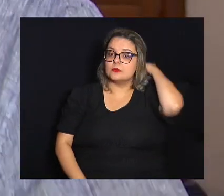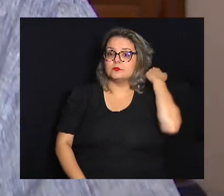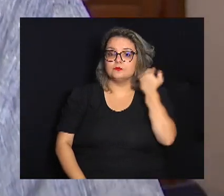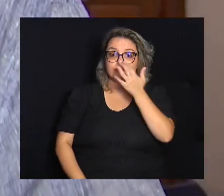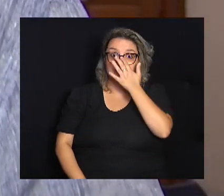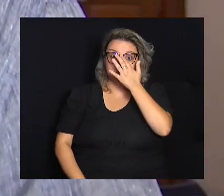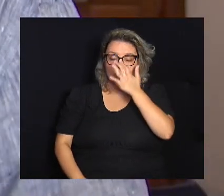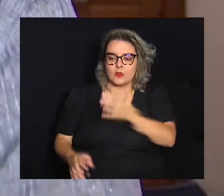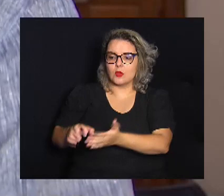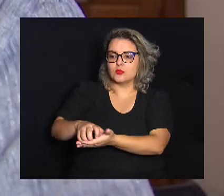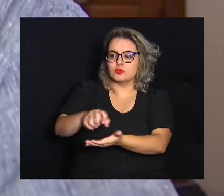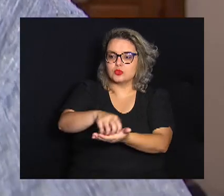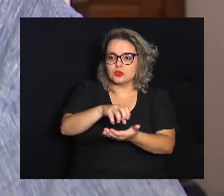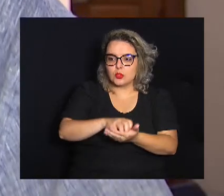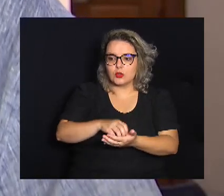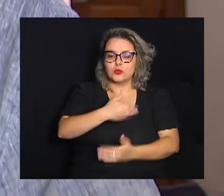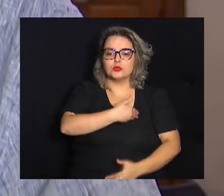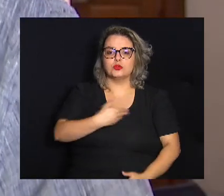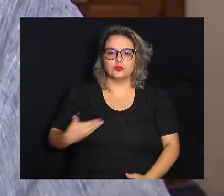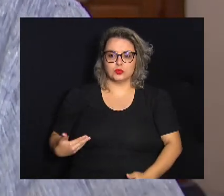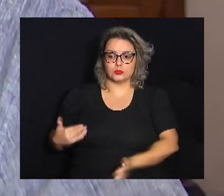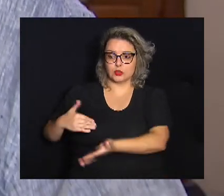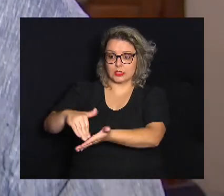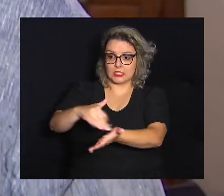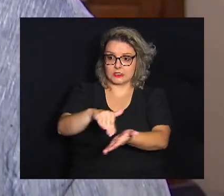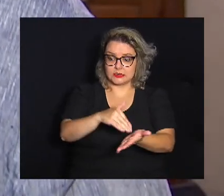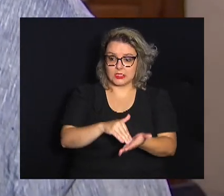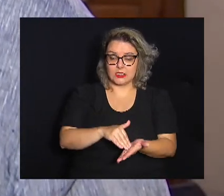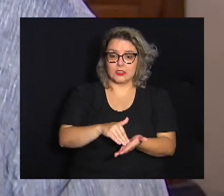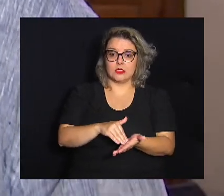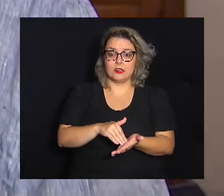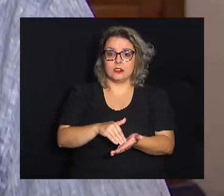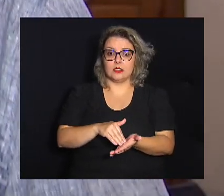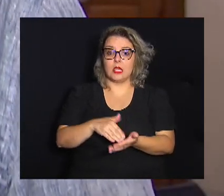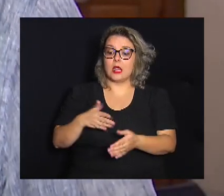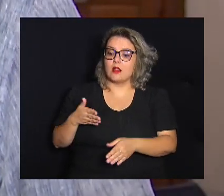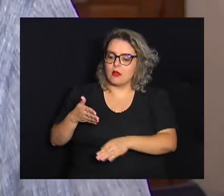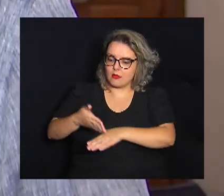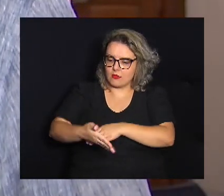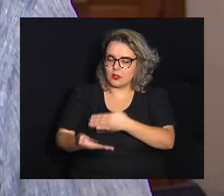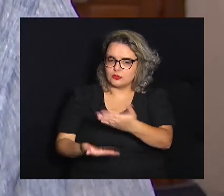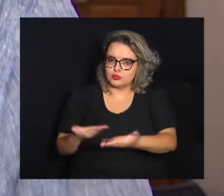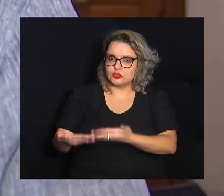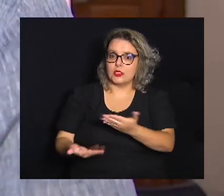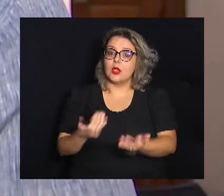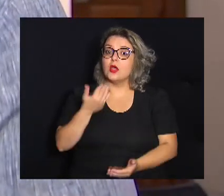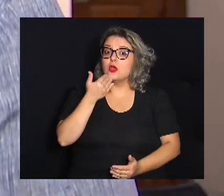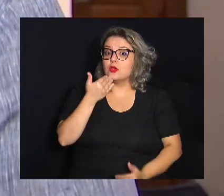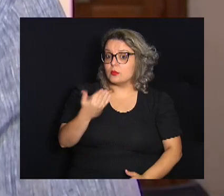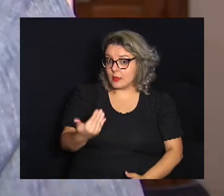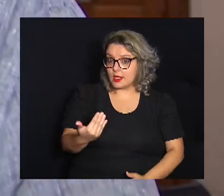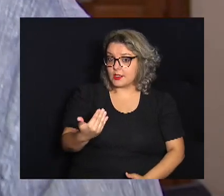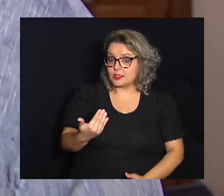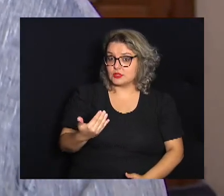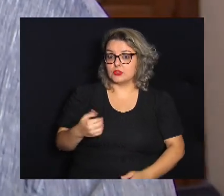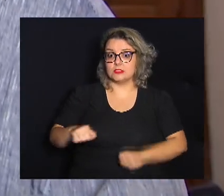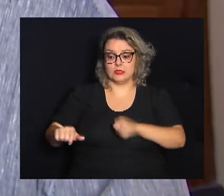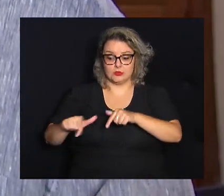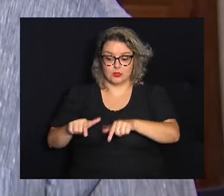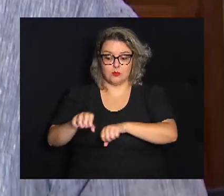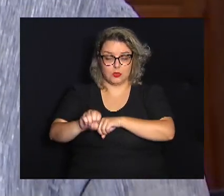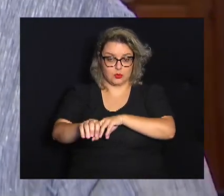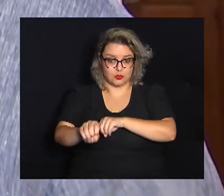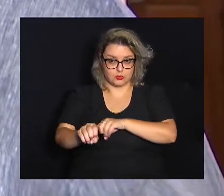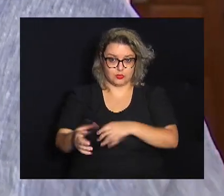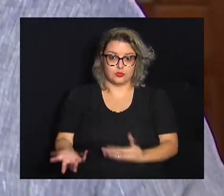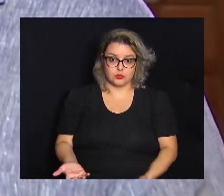órgãos públicos, a secretaria, elas vão até o serviço e solicitam, né, essas formações. Aí nós temos a